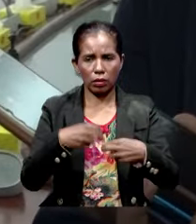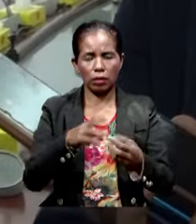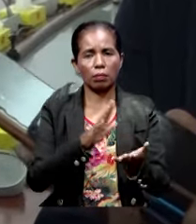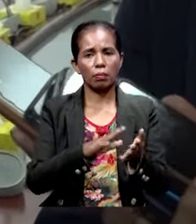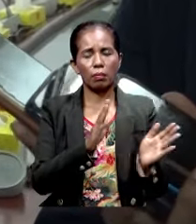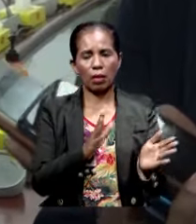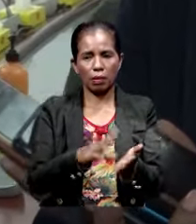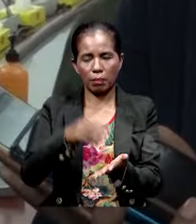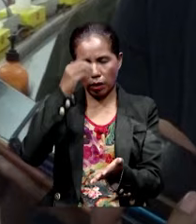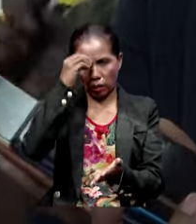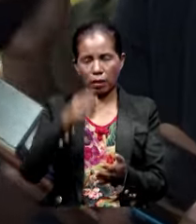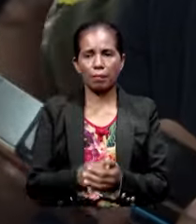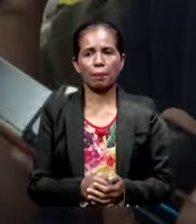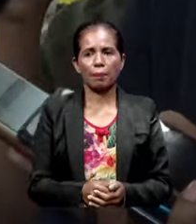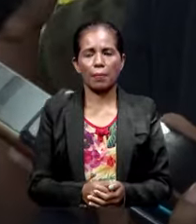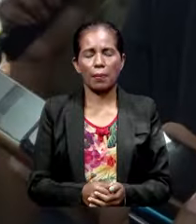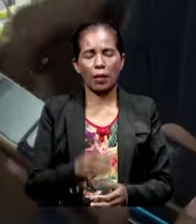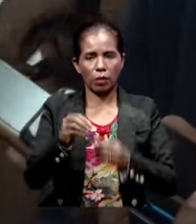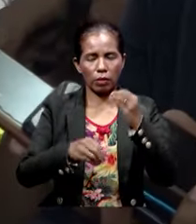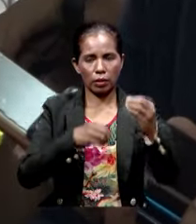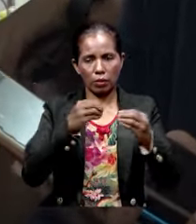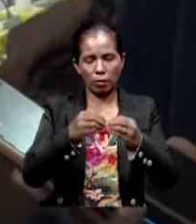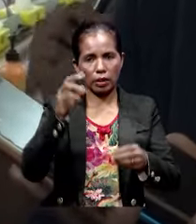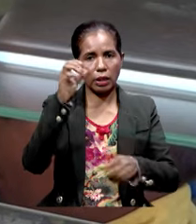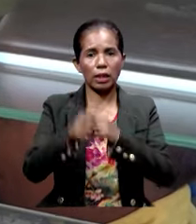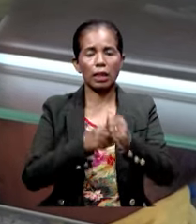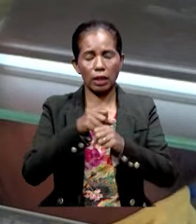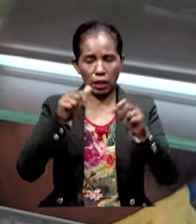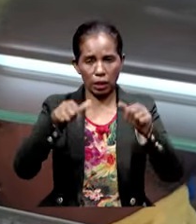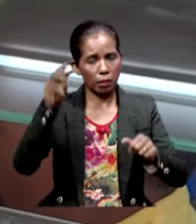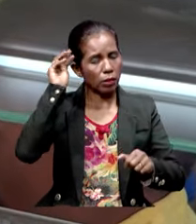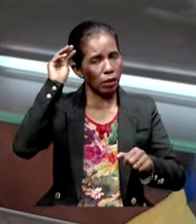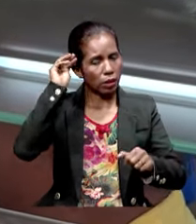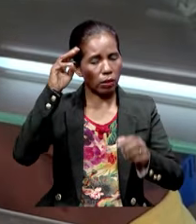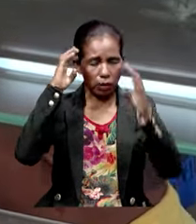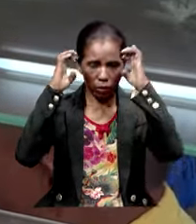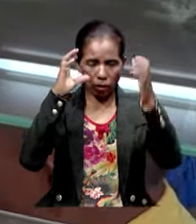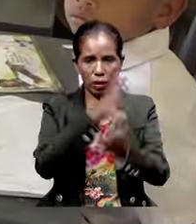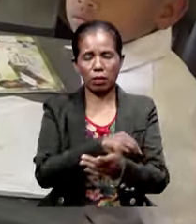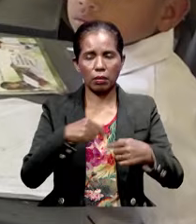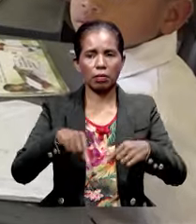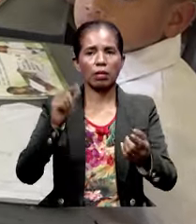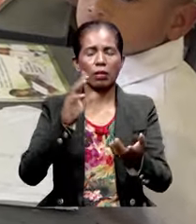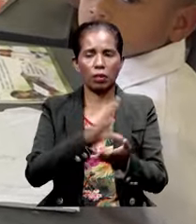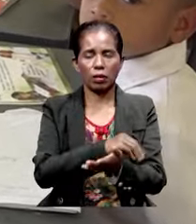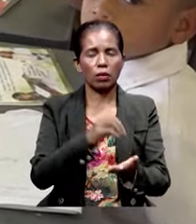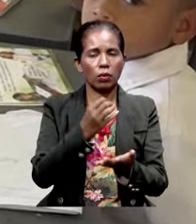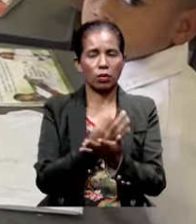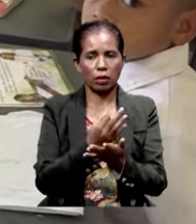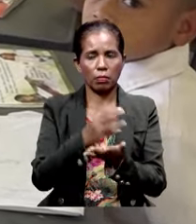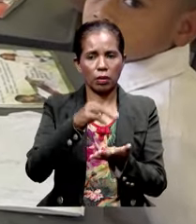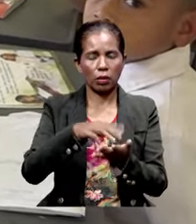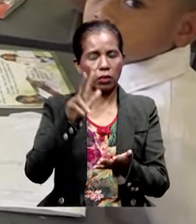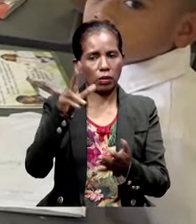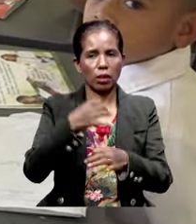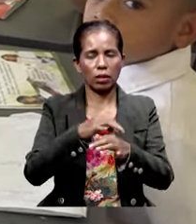aprendizagem. Também a ato soluciona problema refere tina ne Ministério da Educação prevê um orçamento 1 milhão todo o leu onde a escola